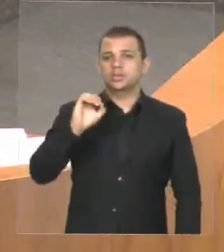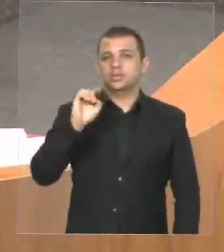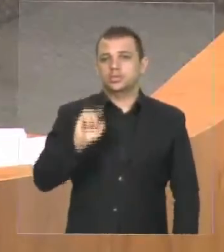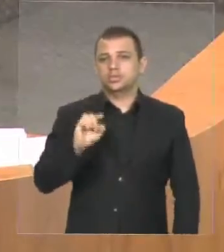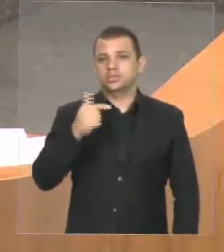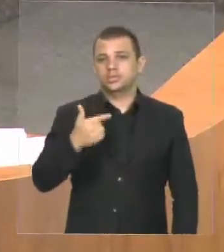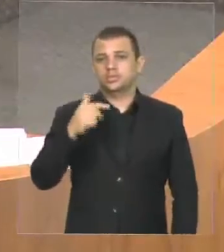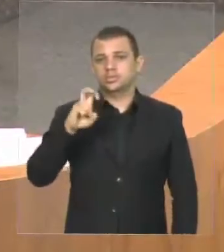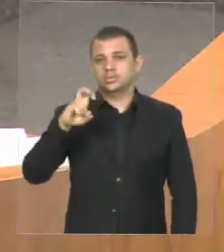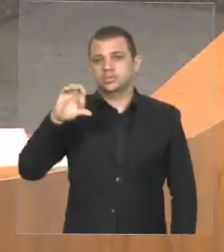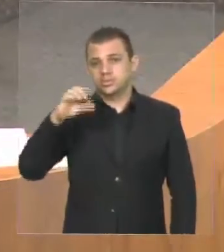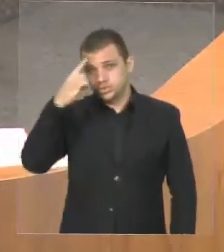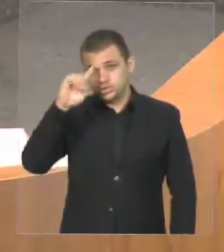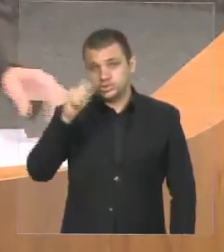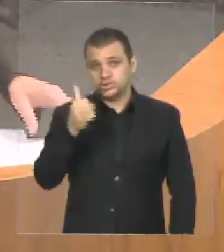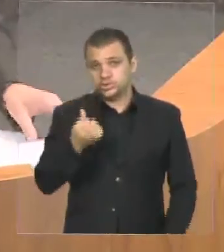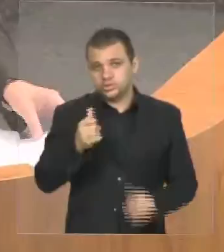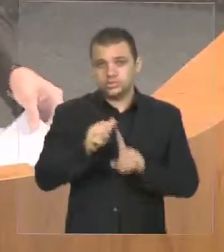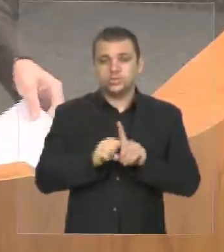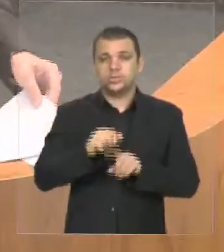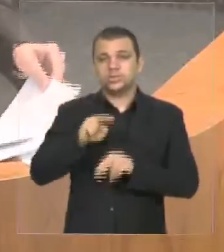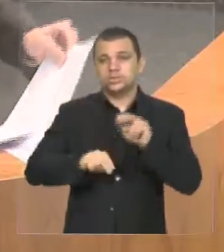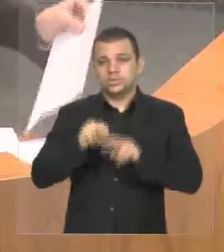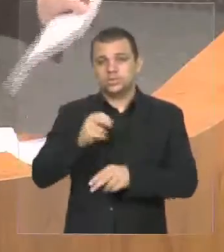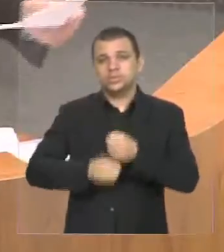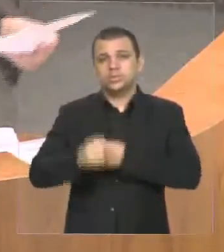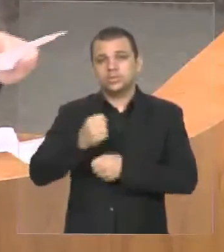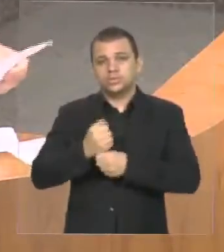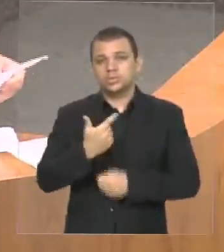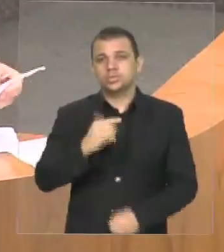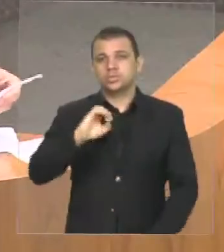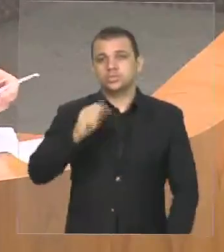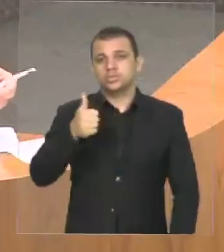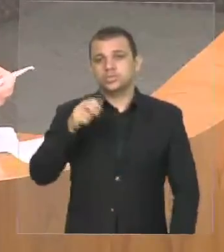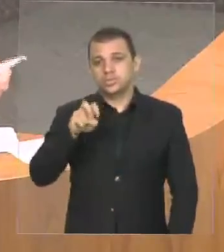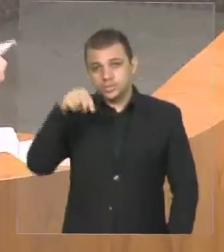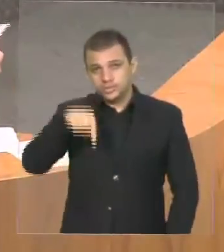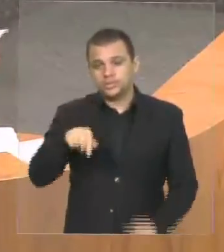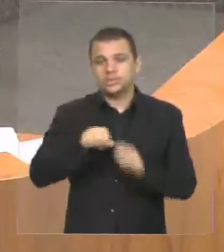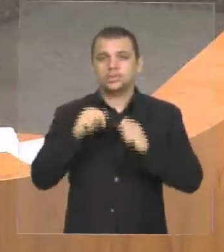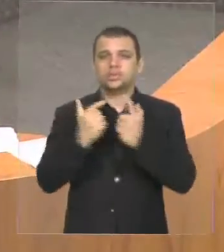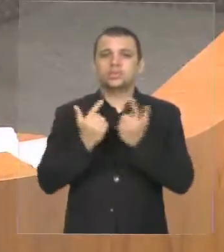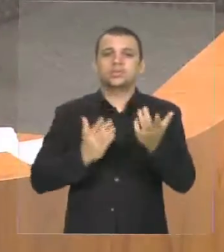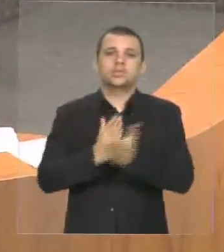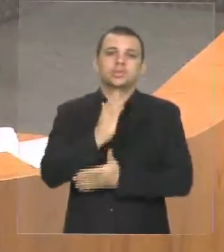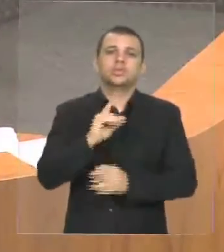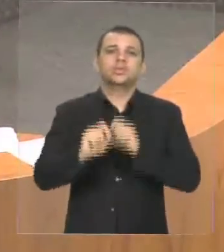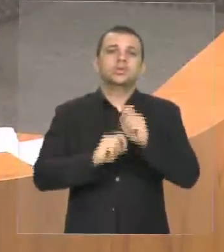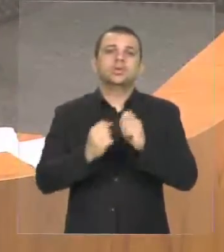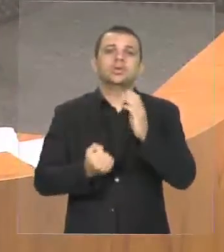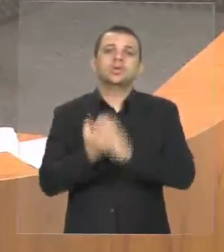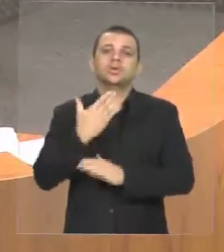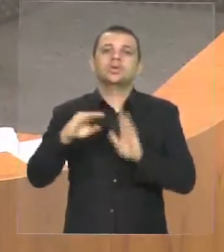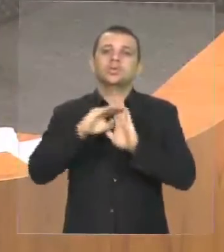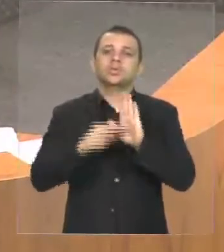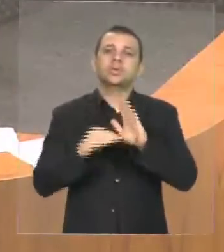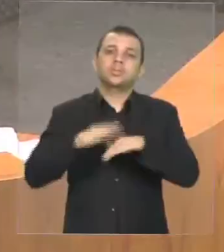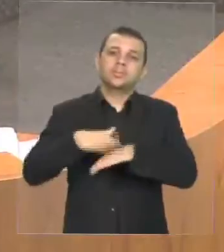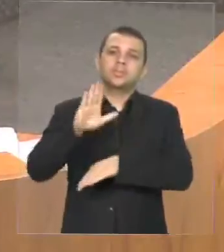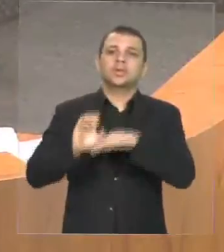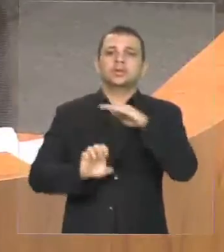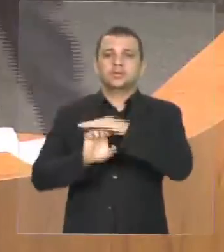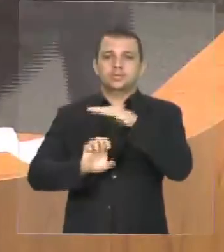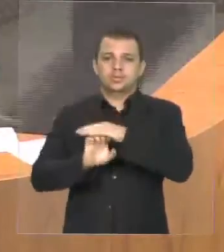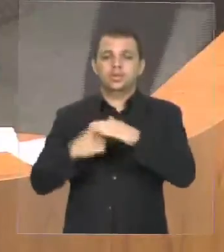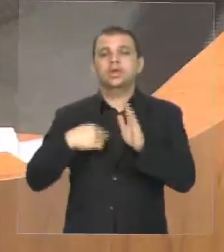10.259, de 16 de junho de 2015, que foi uma lei aprovada por esta casa, que criou o programa Mais Empresa. E eu vou